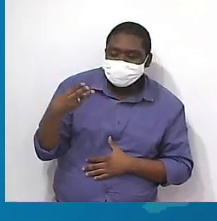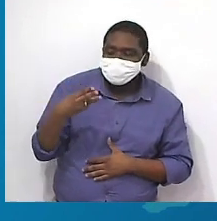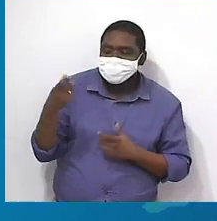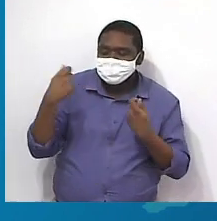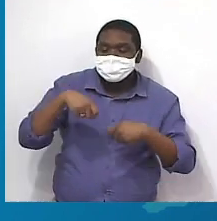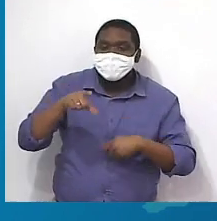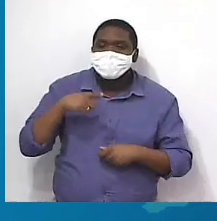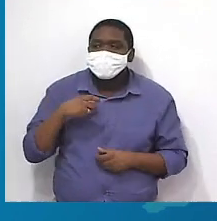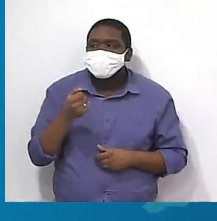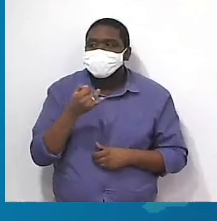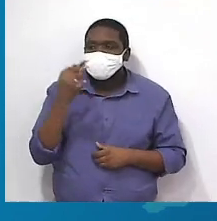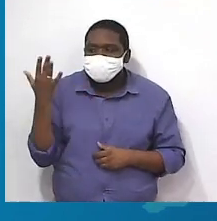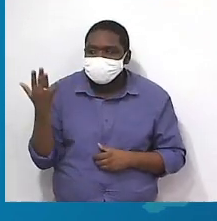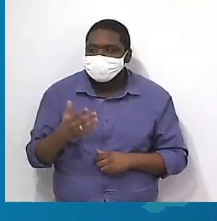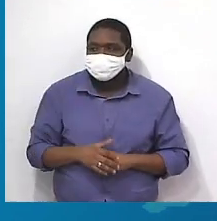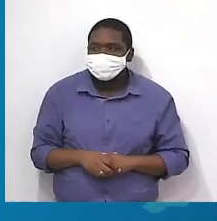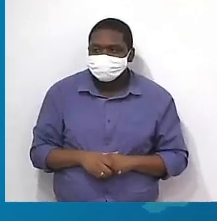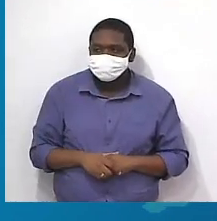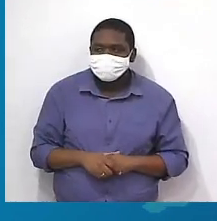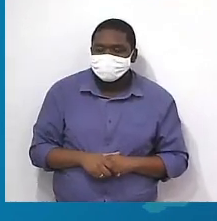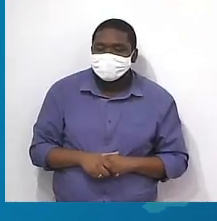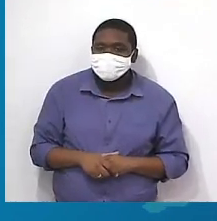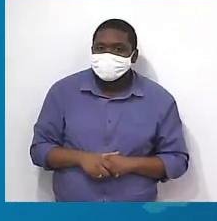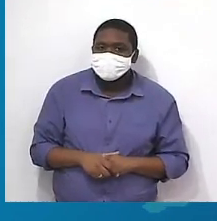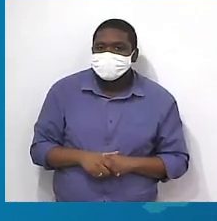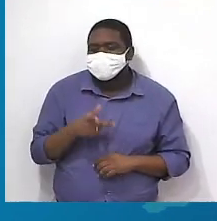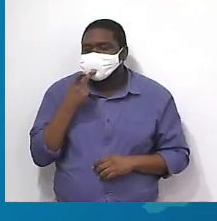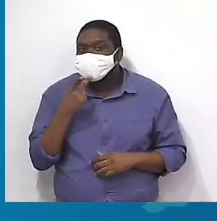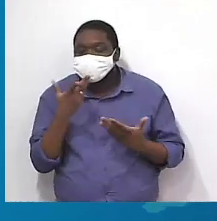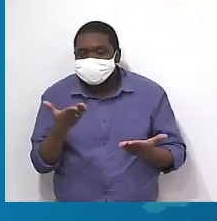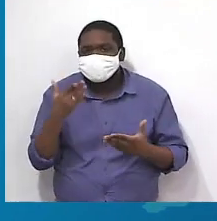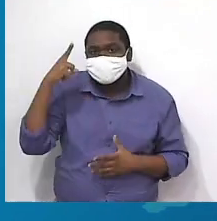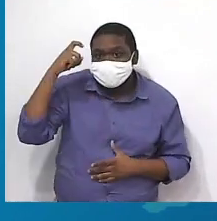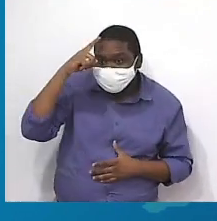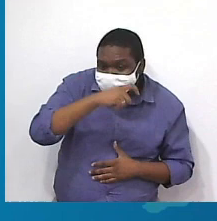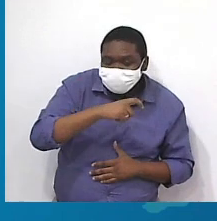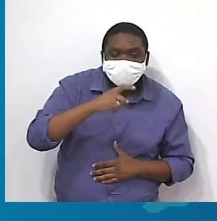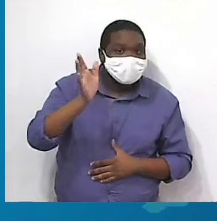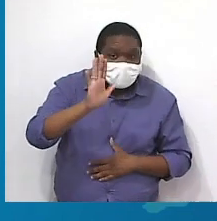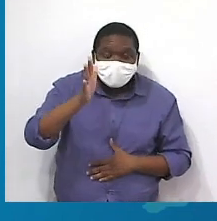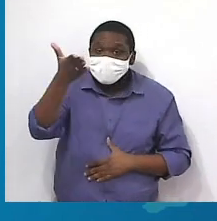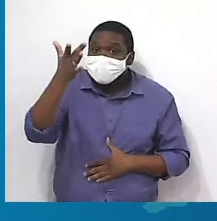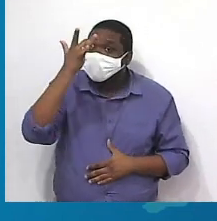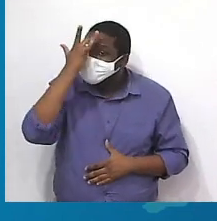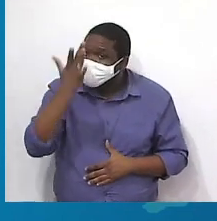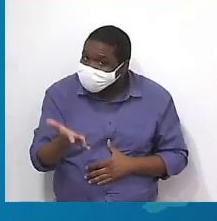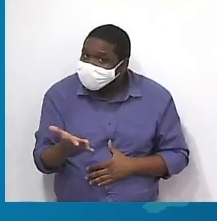ter? Caramba, professor, é complicado. Não, é super